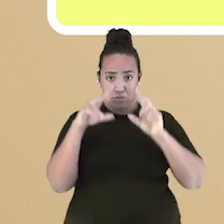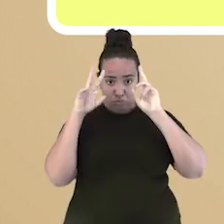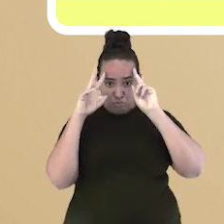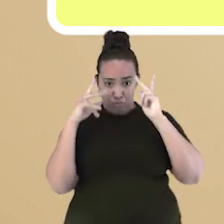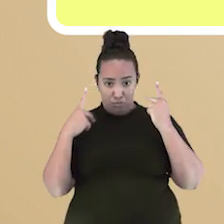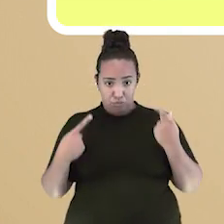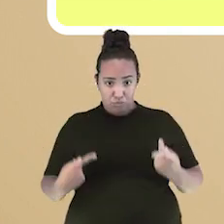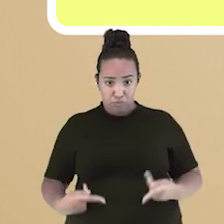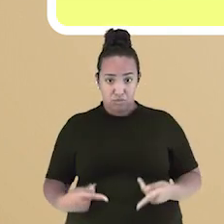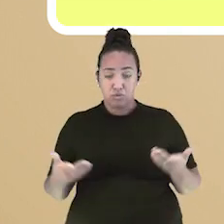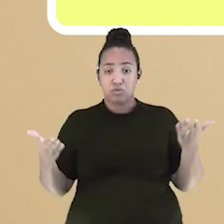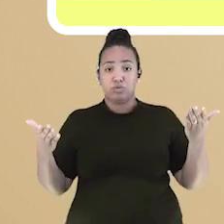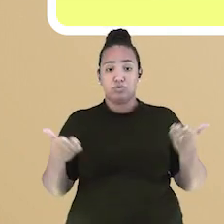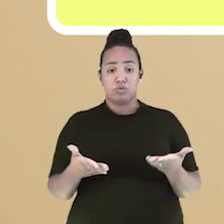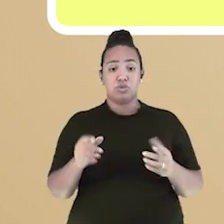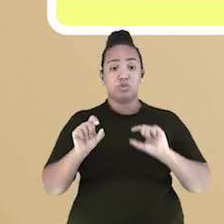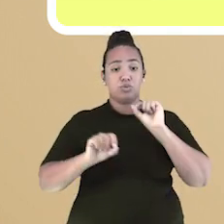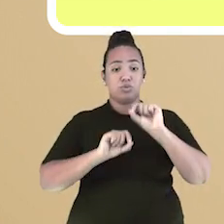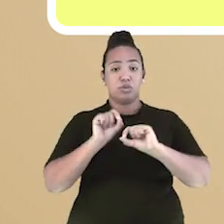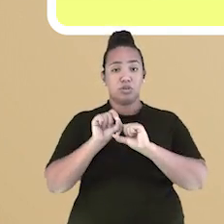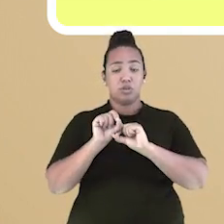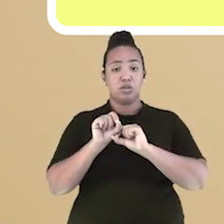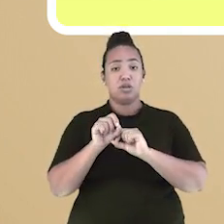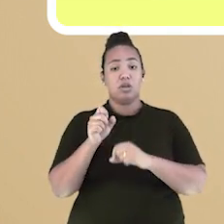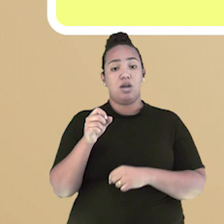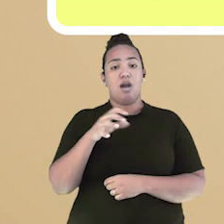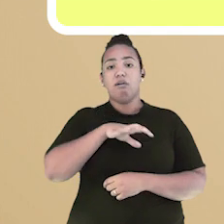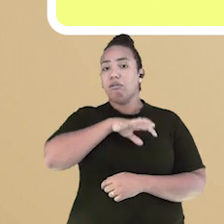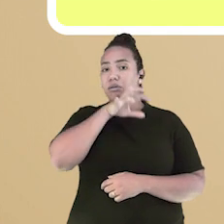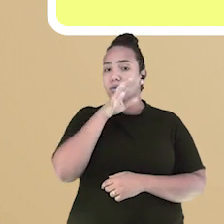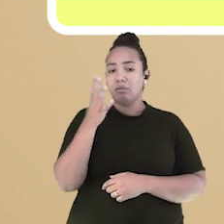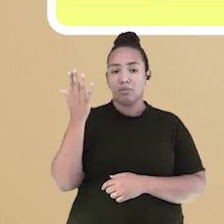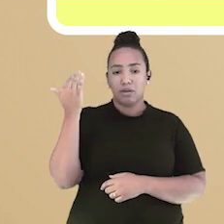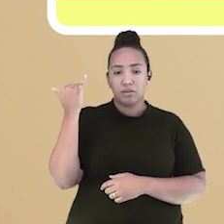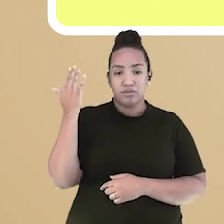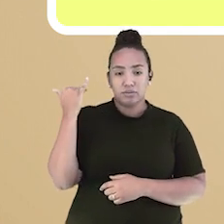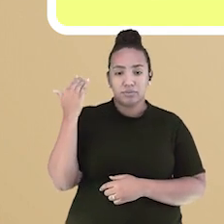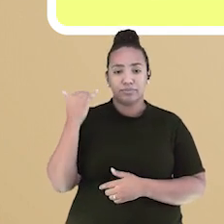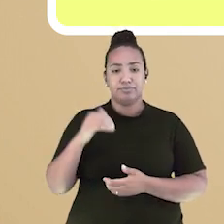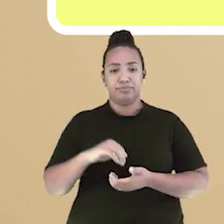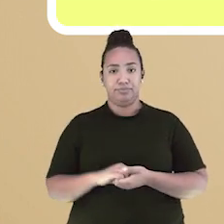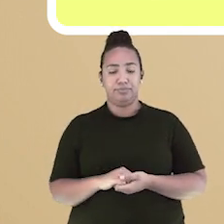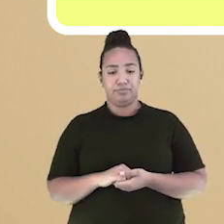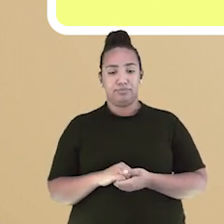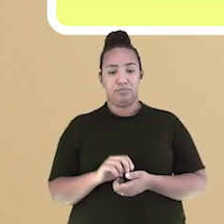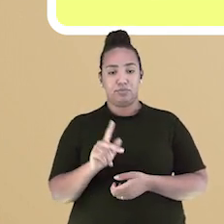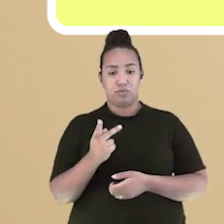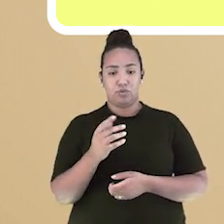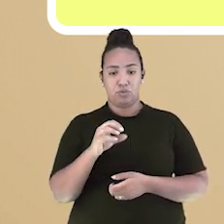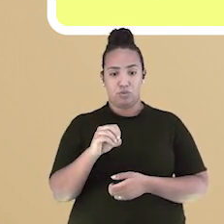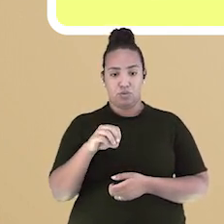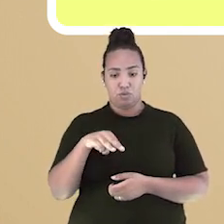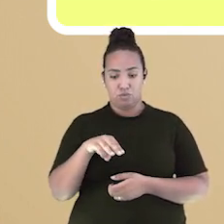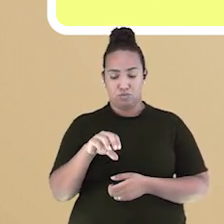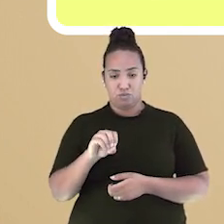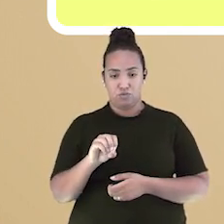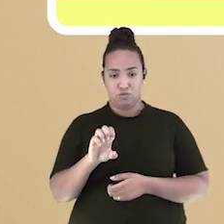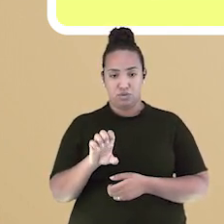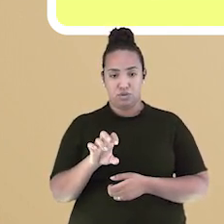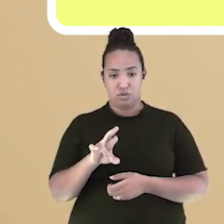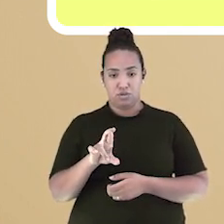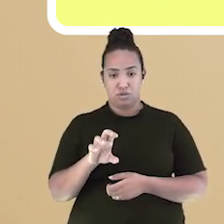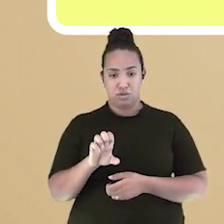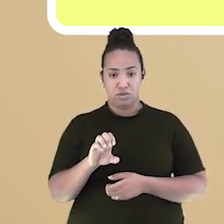Homo sapiens, é resultado da evolução das espécies mais antigas, como Homo habilis ou Homo erectus, não mais